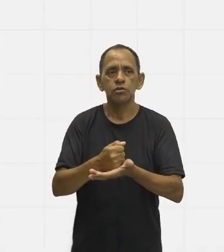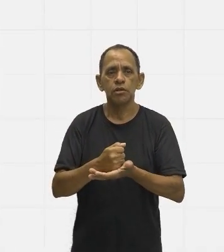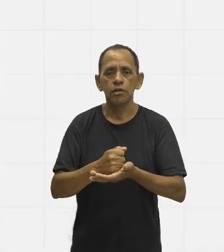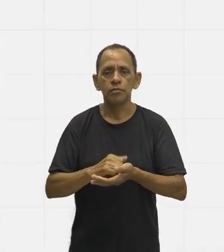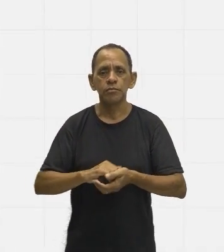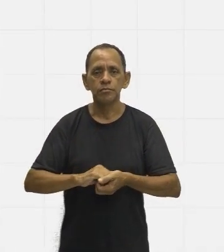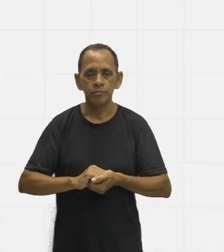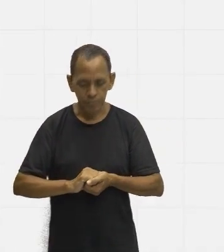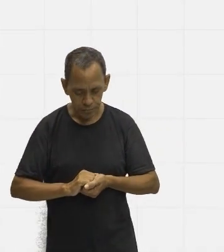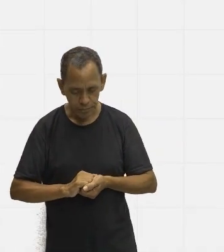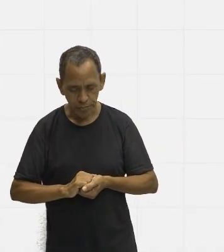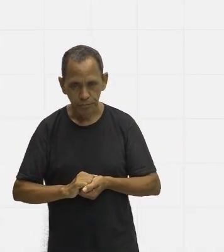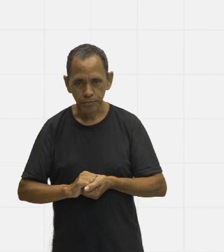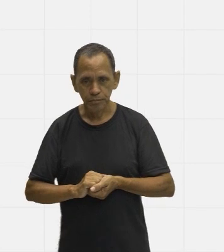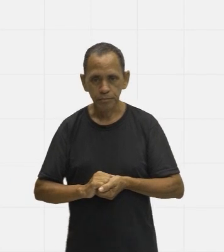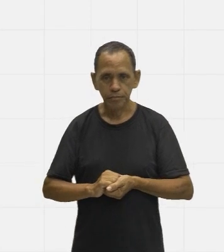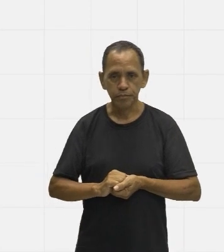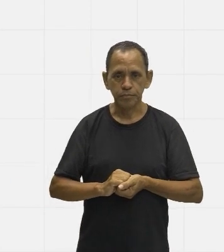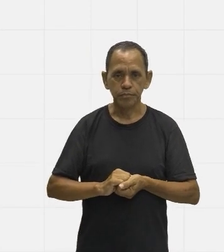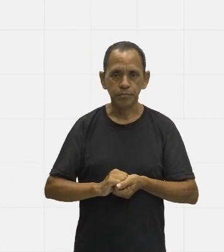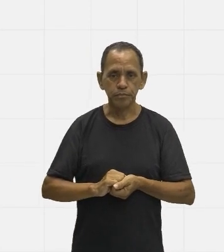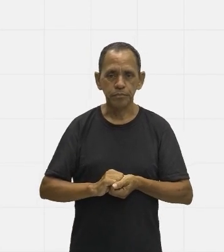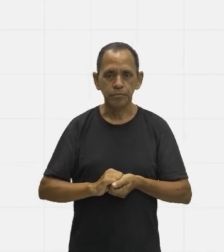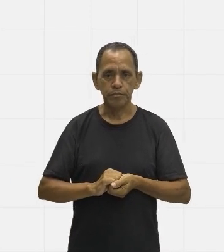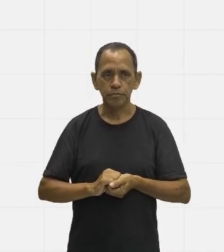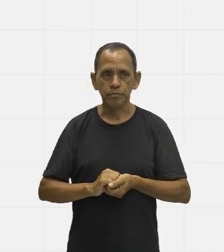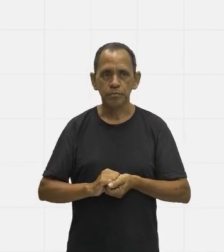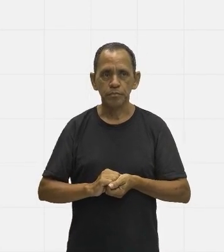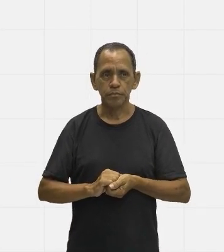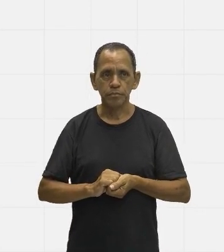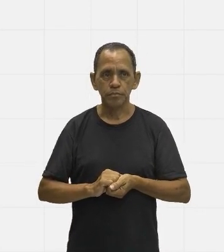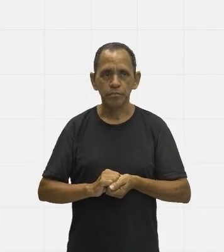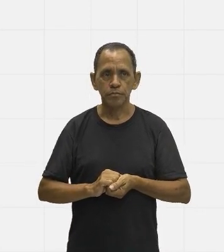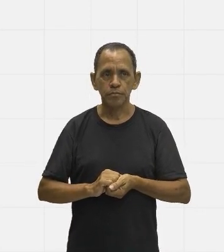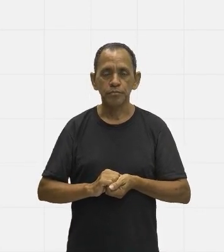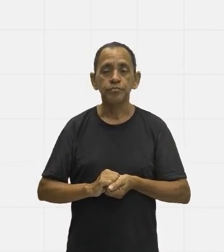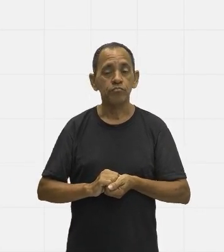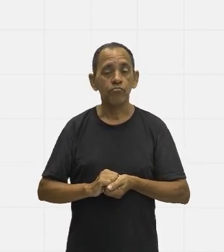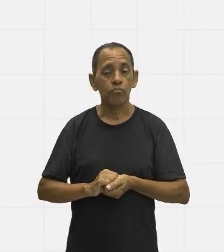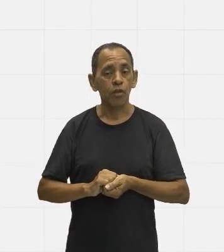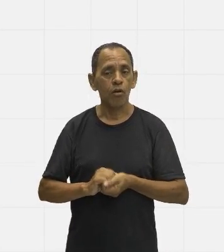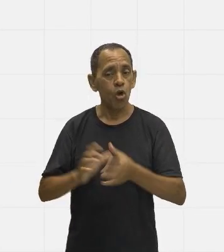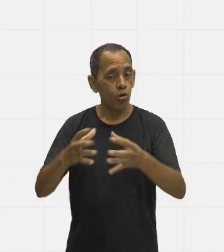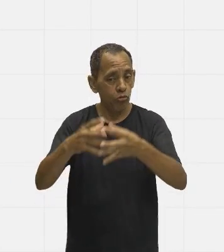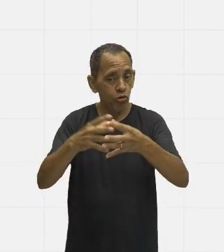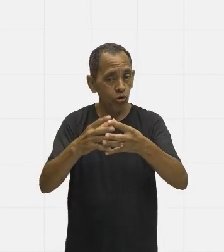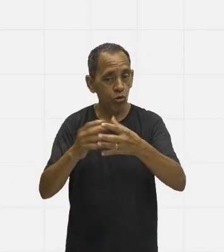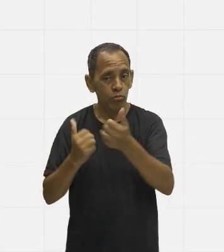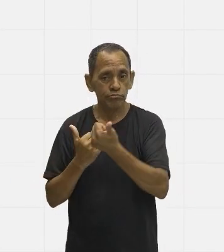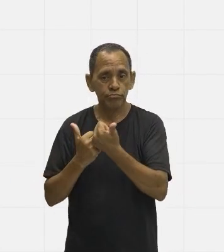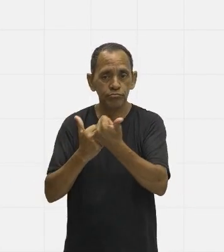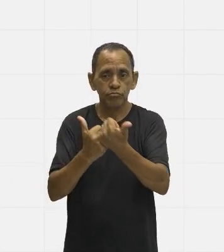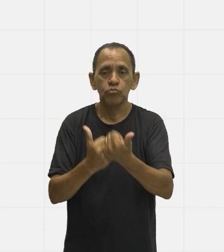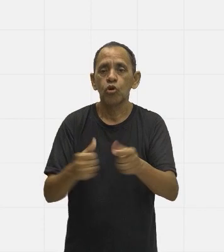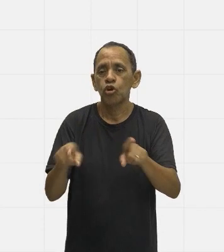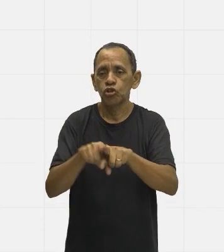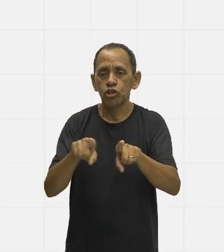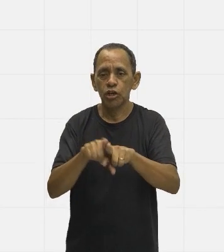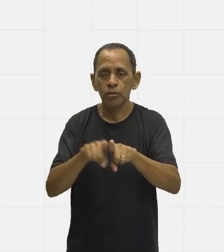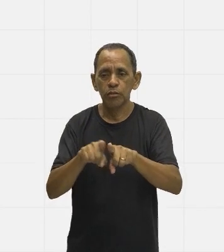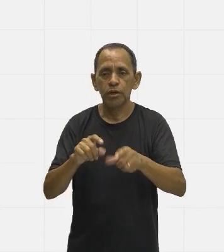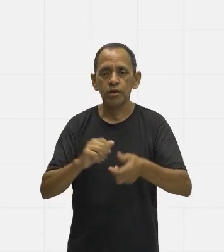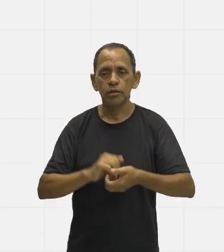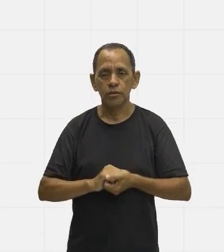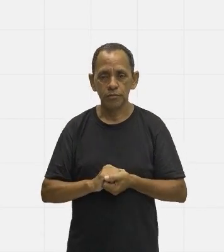é encaminhado sempre por e-mail da turma, pela equipe de suporte. O e-mail é o repositório de todos os